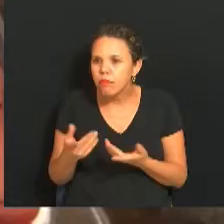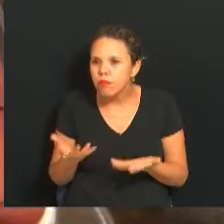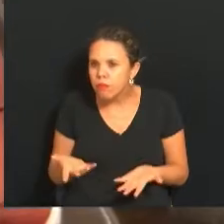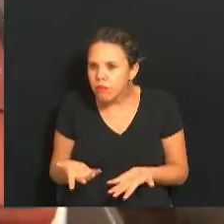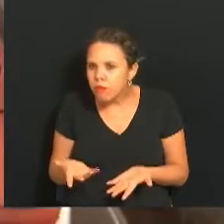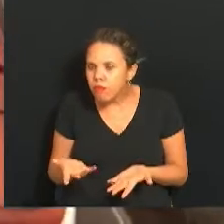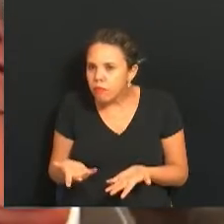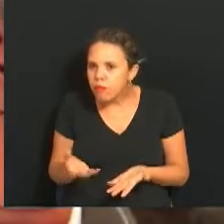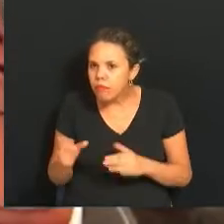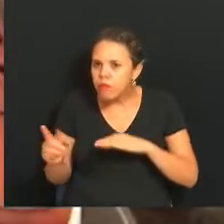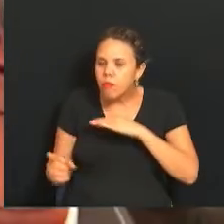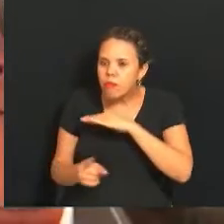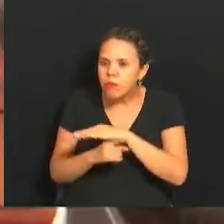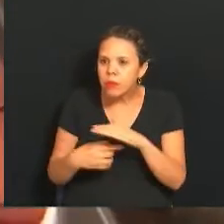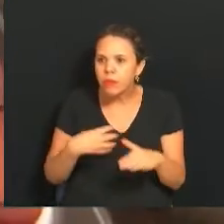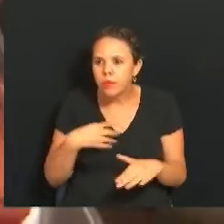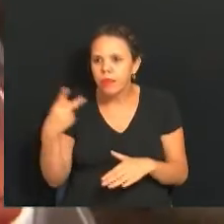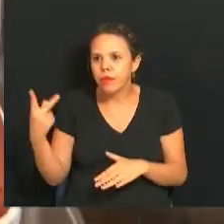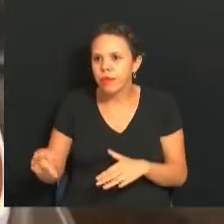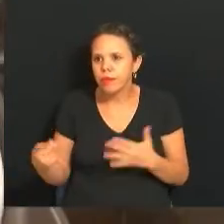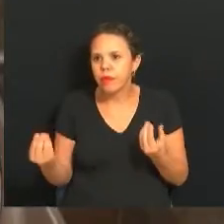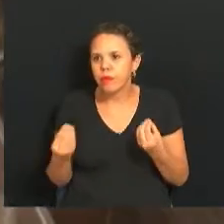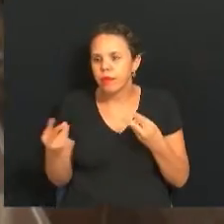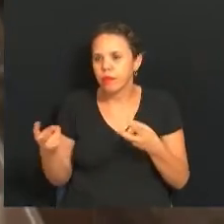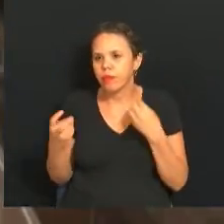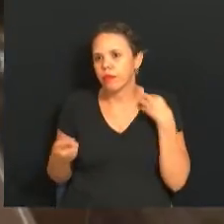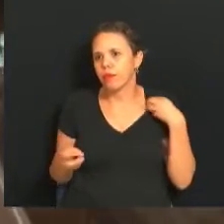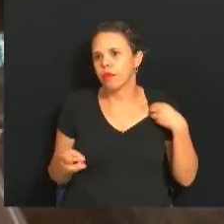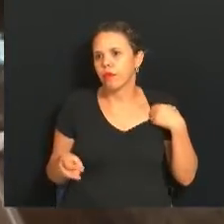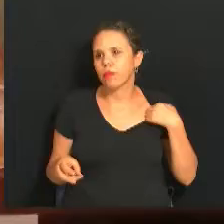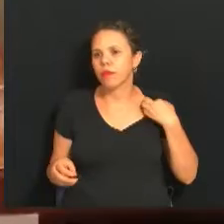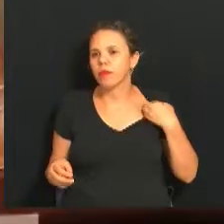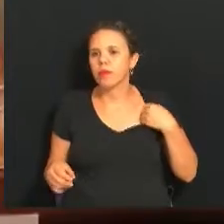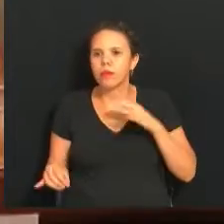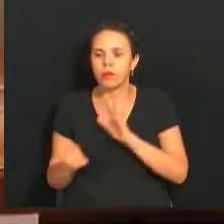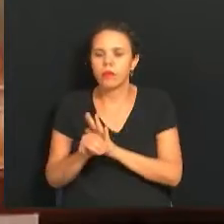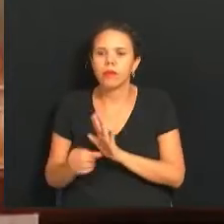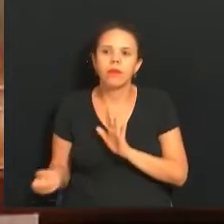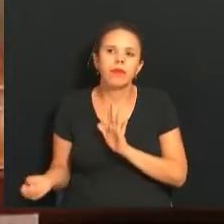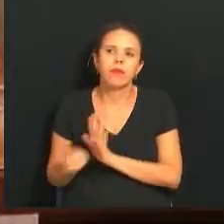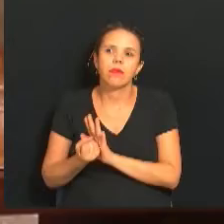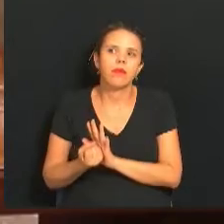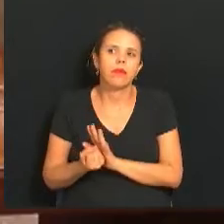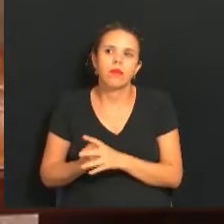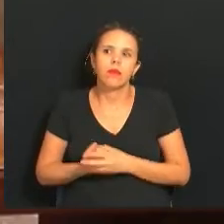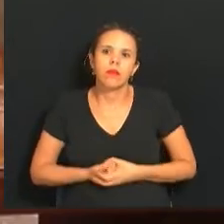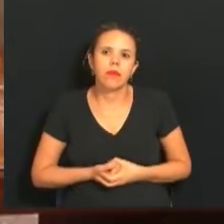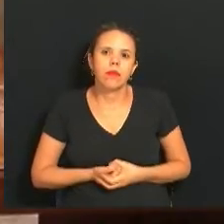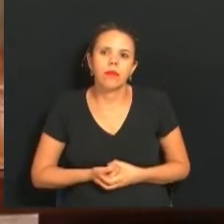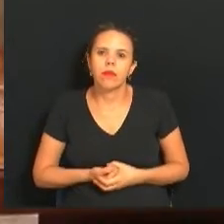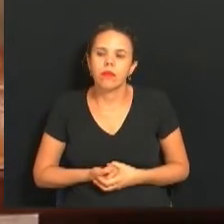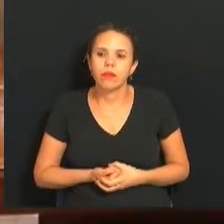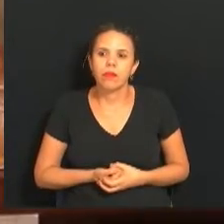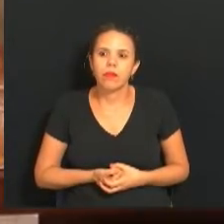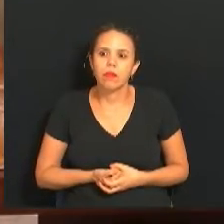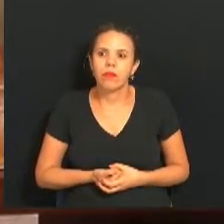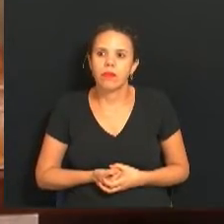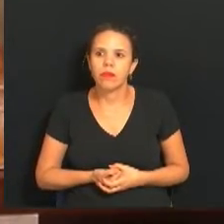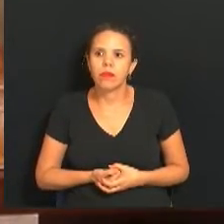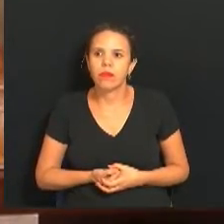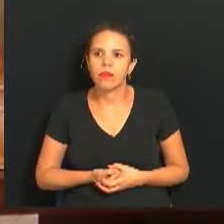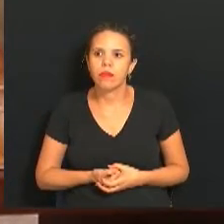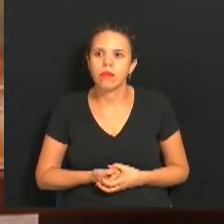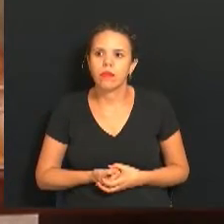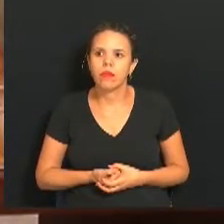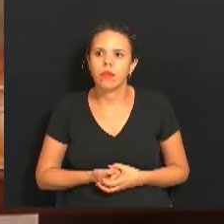cliente, a sua personalidade, com a identidade da marca. Bom, e assim, como funciona?